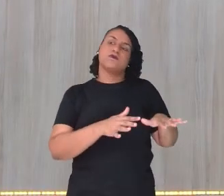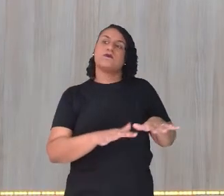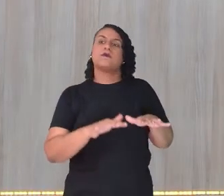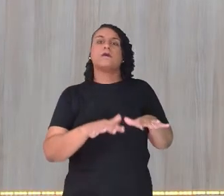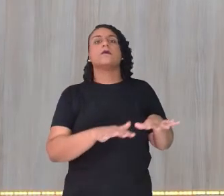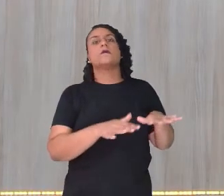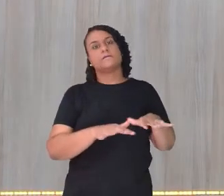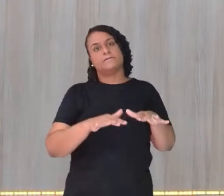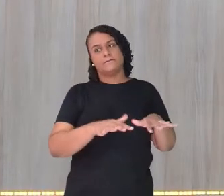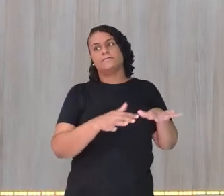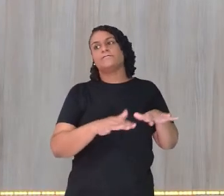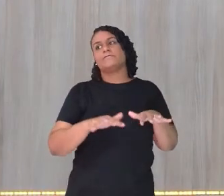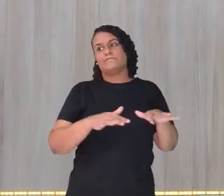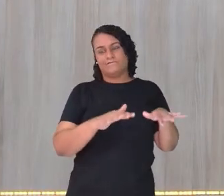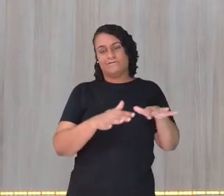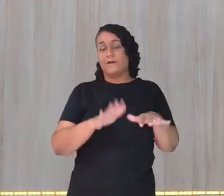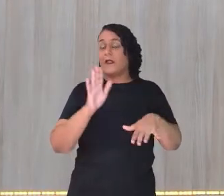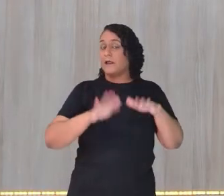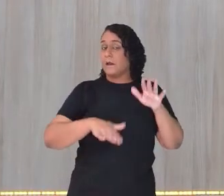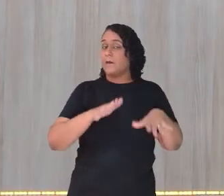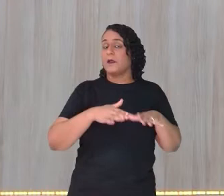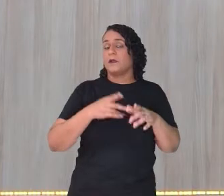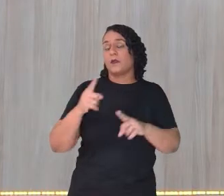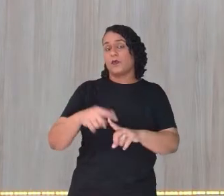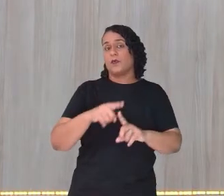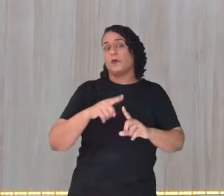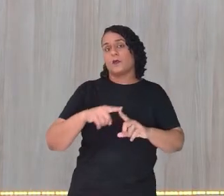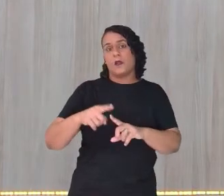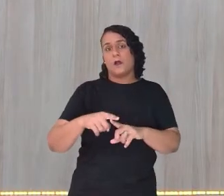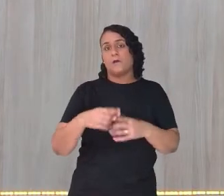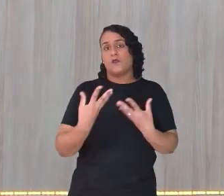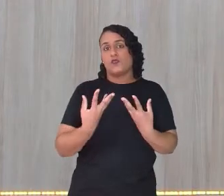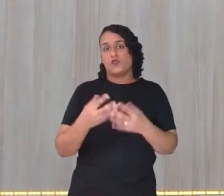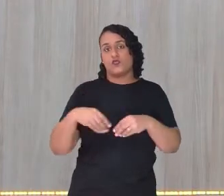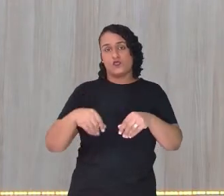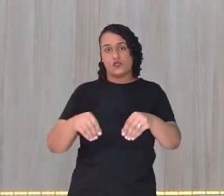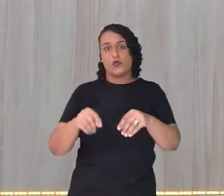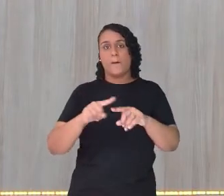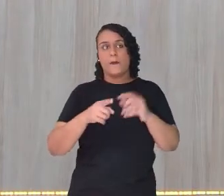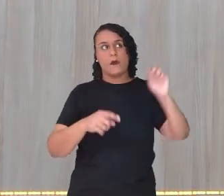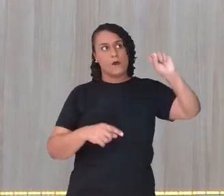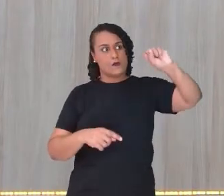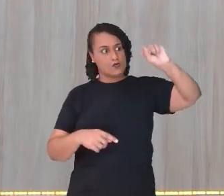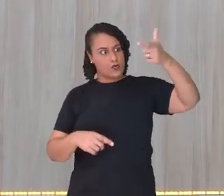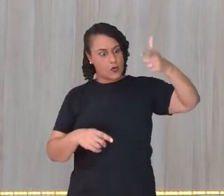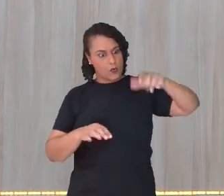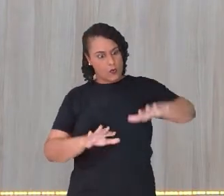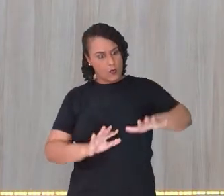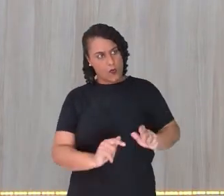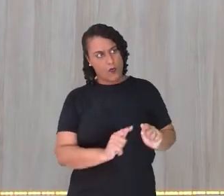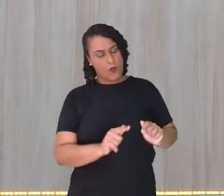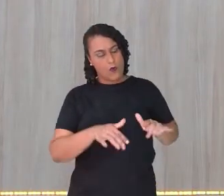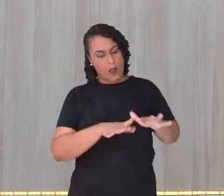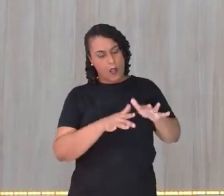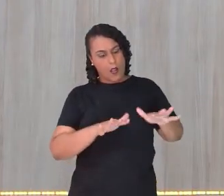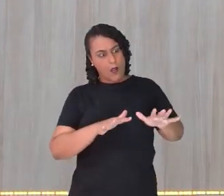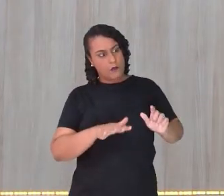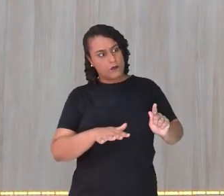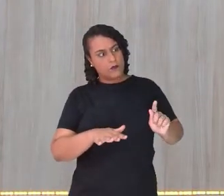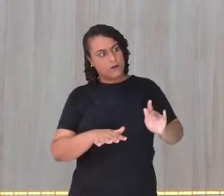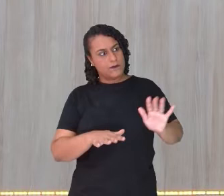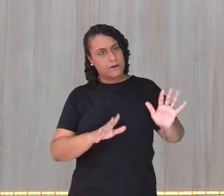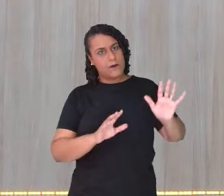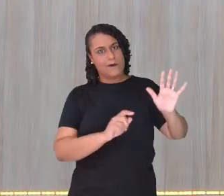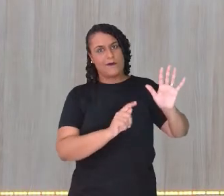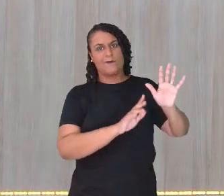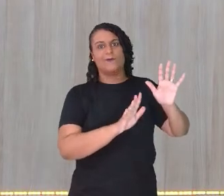vamos dizer, tocando no solo, dependendo do tipo do solo, se infiltrando. Mas quando vem o sol, logo essa água vai ser,